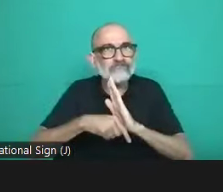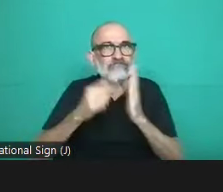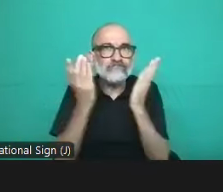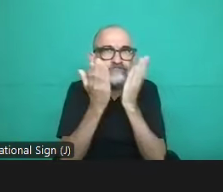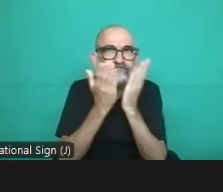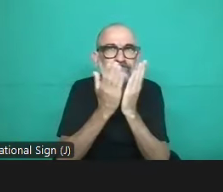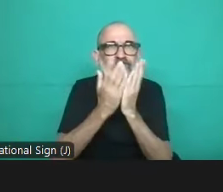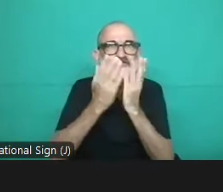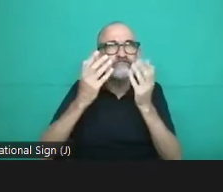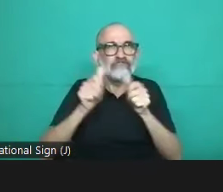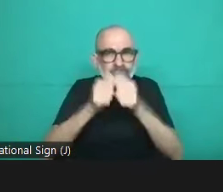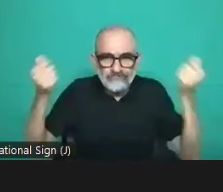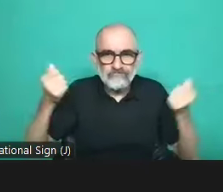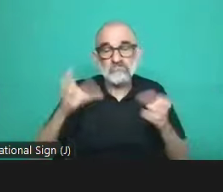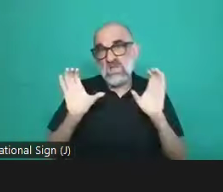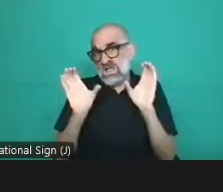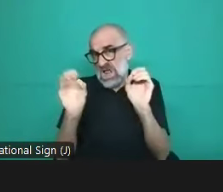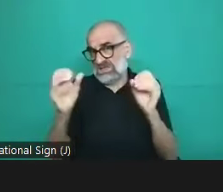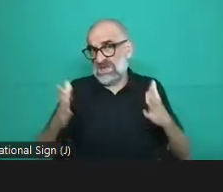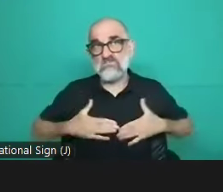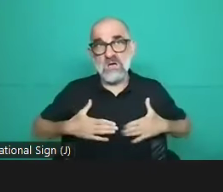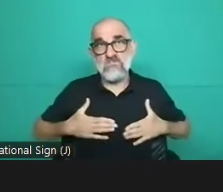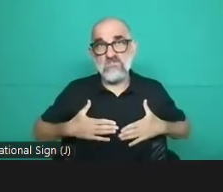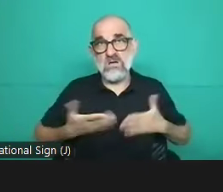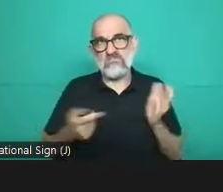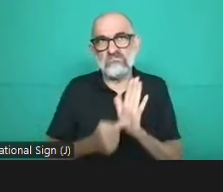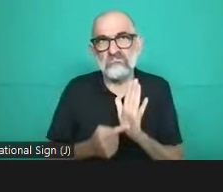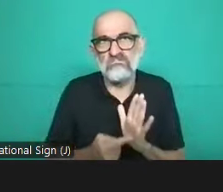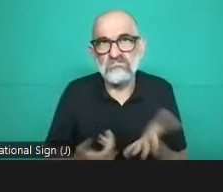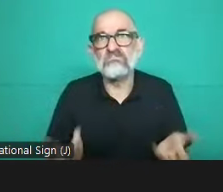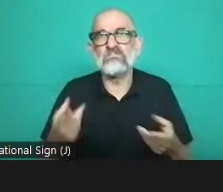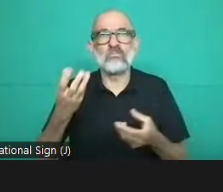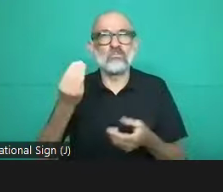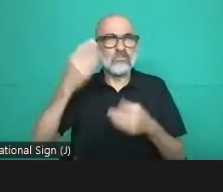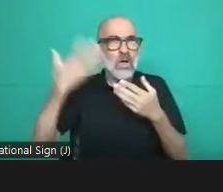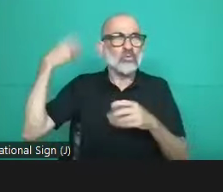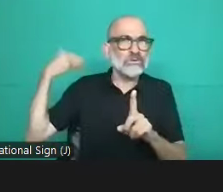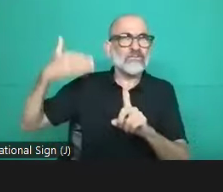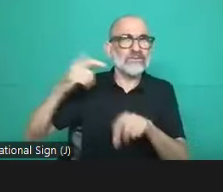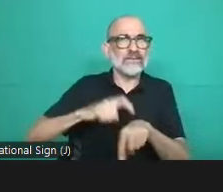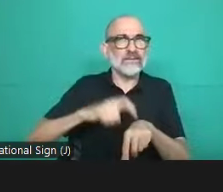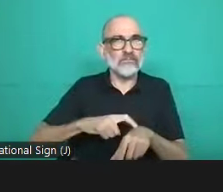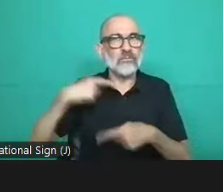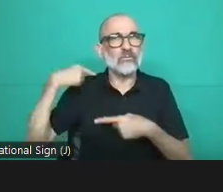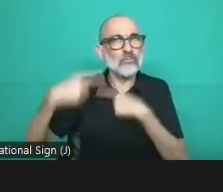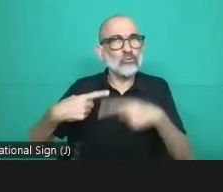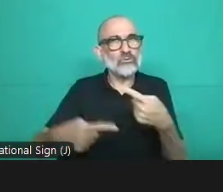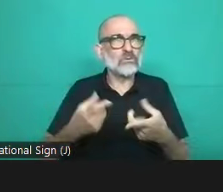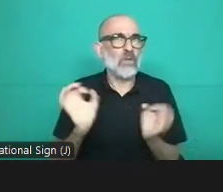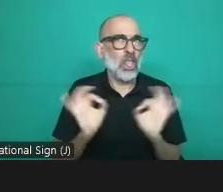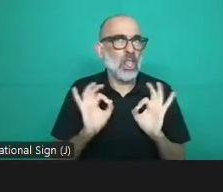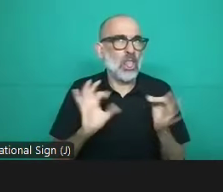e já chegue para o tratamento do câncer com uma fase mais avançada. Então, a ideia do programa é que a gente unifique as